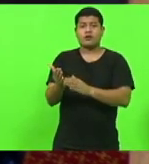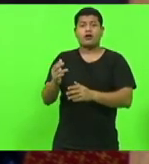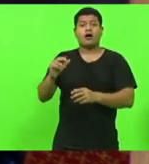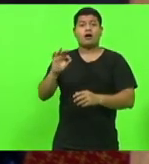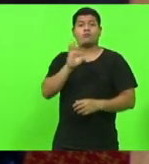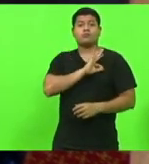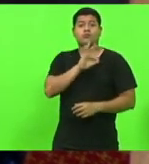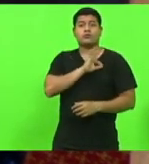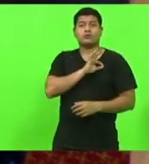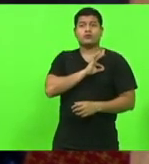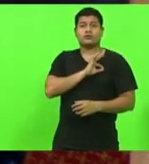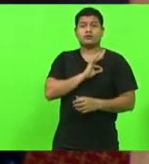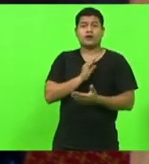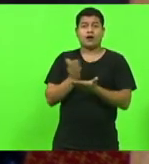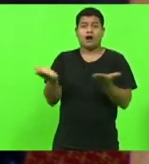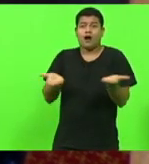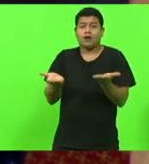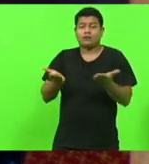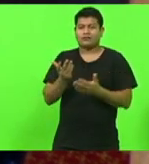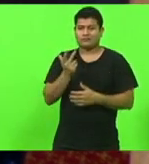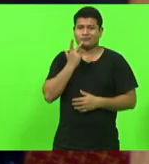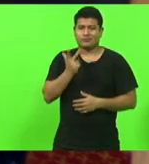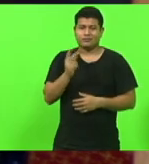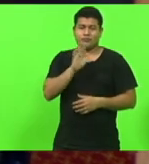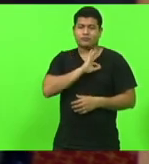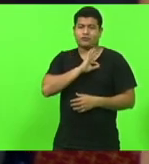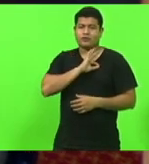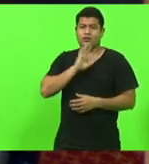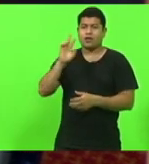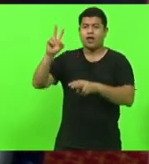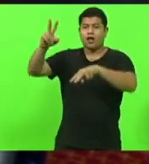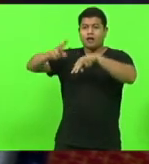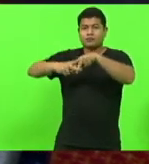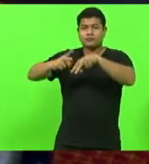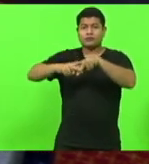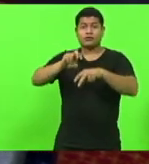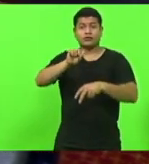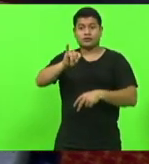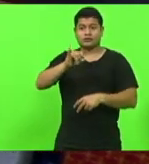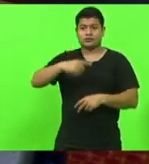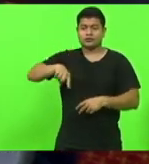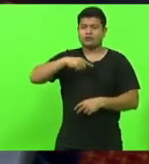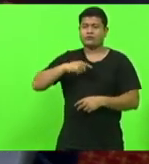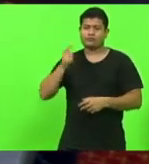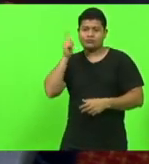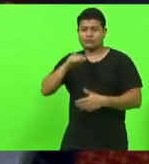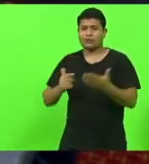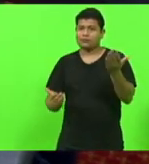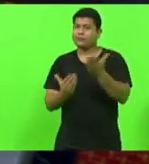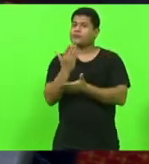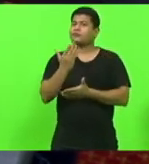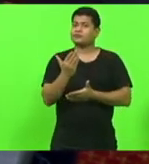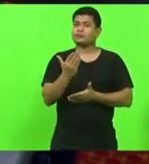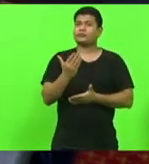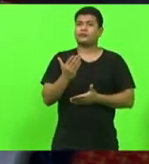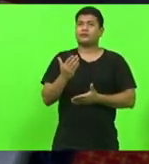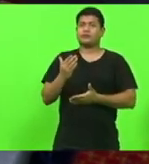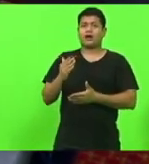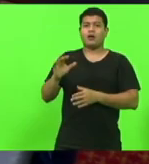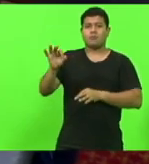a partir desse momento, se assim nós desejarmos constituí-la, que vem sendo construído aí pelas mãos